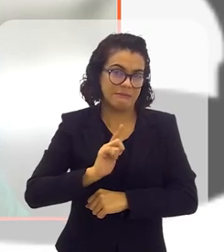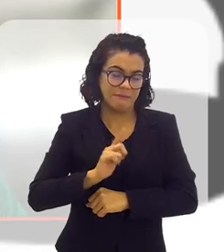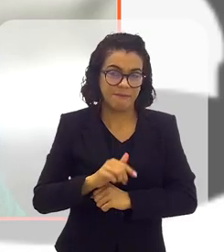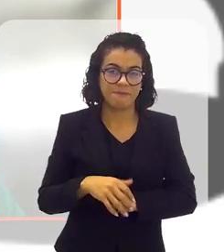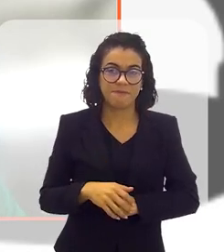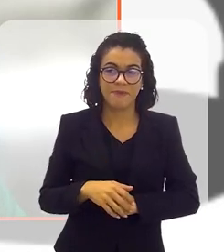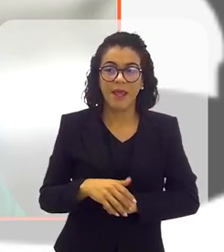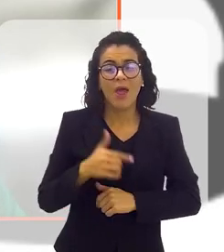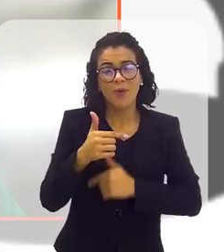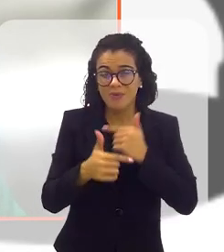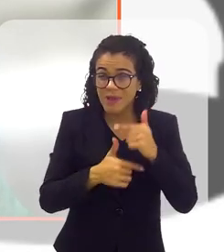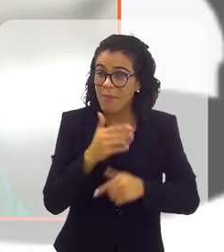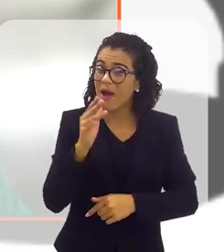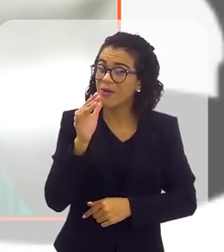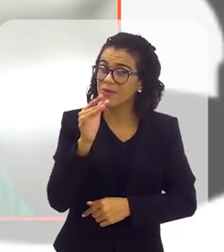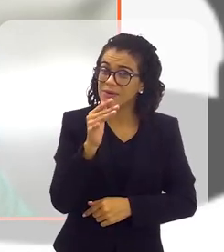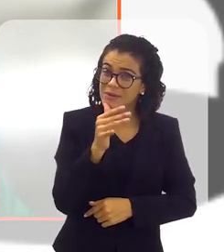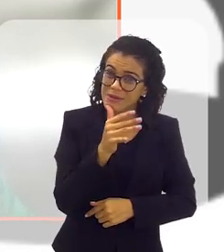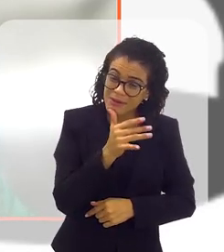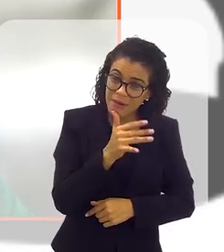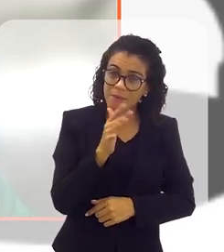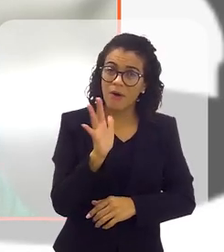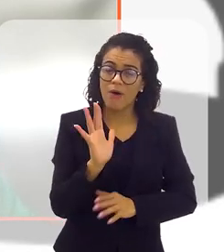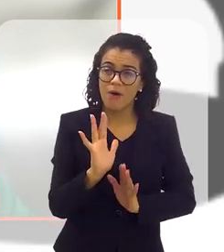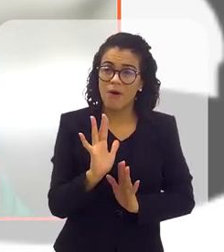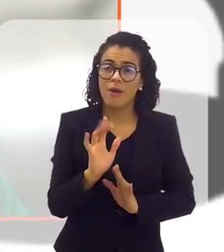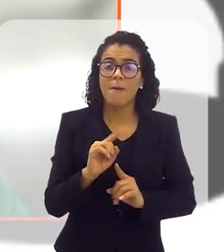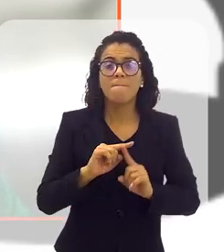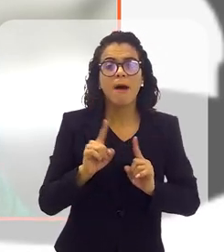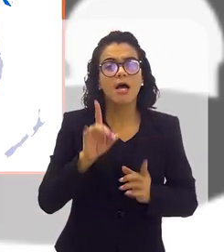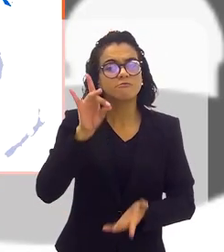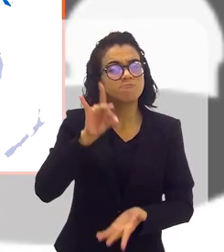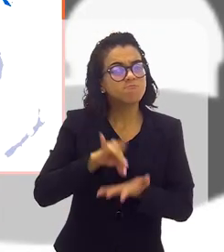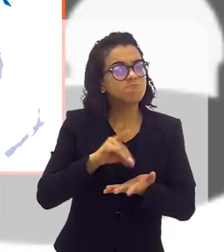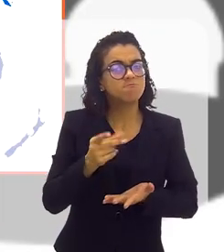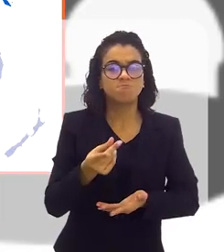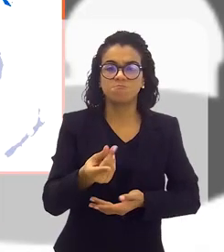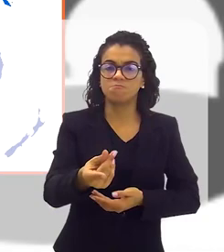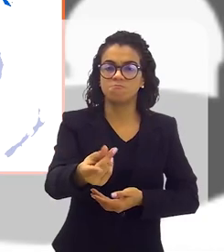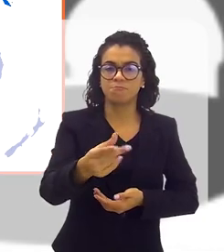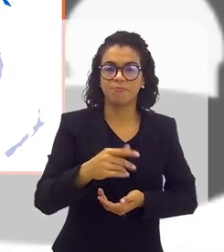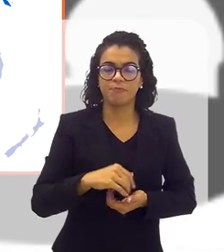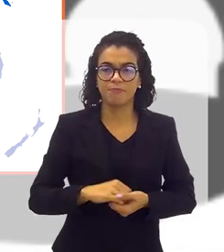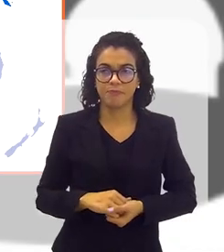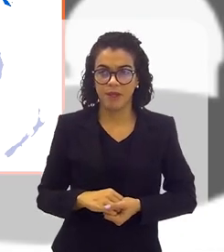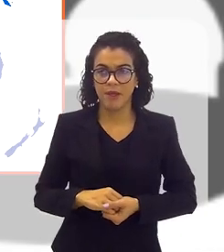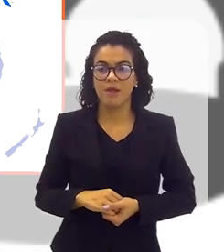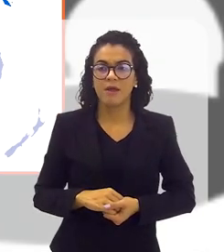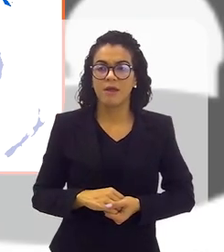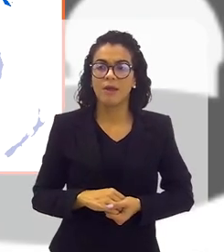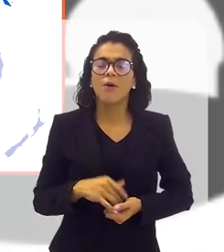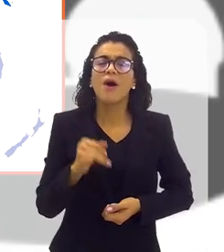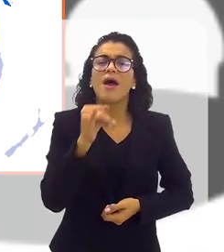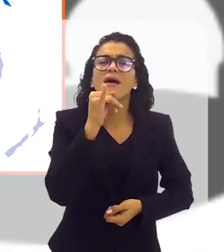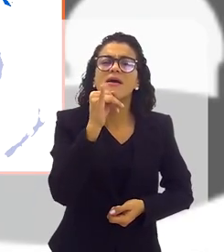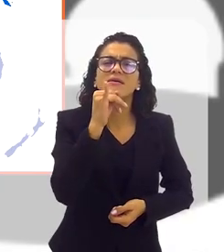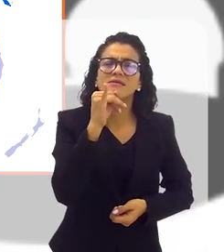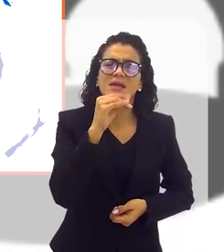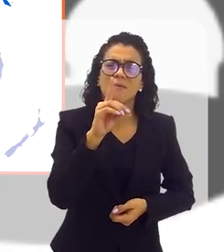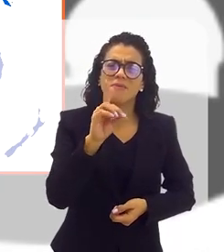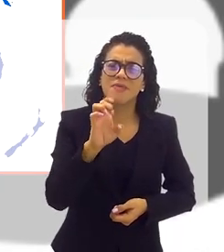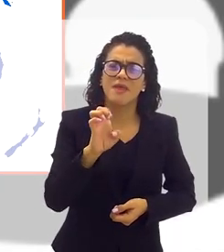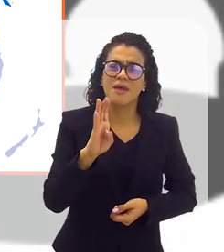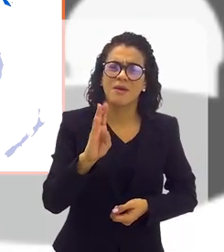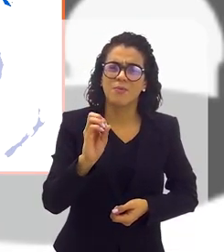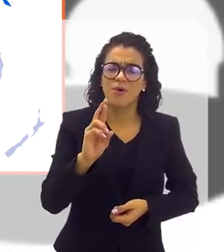também lento, porém ele é Sólido, né? efetivo, ele é Um sólido. exemplo, Ele é Débora, um